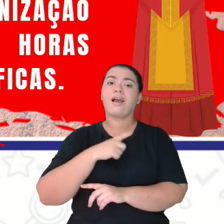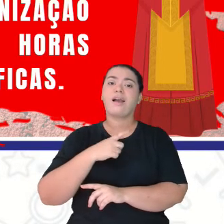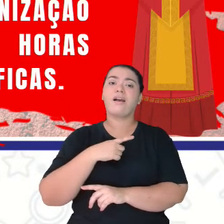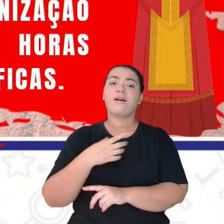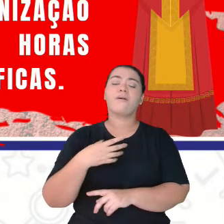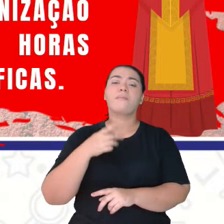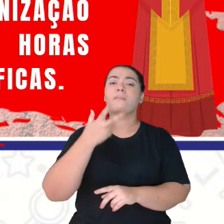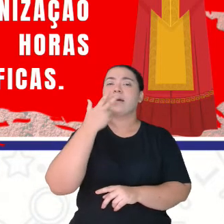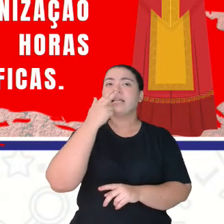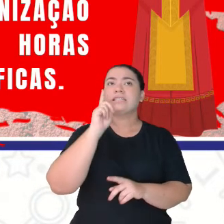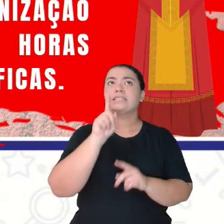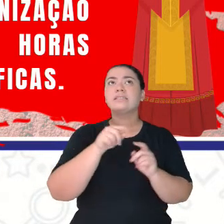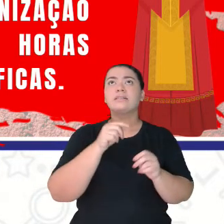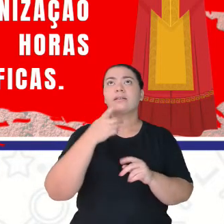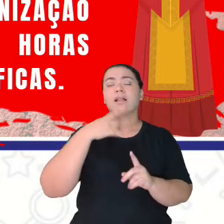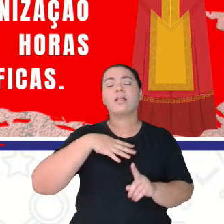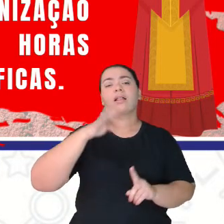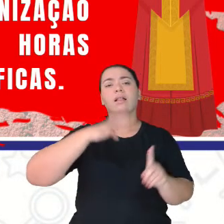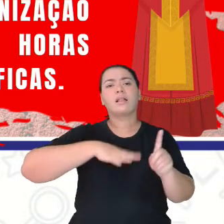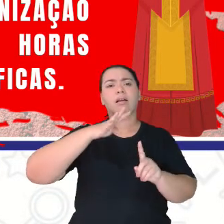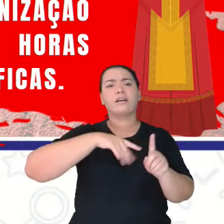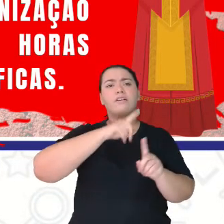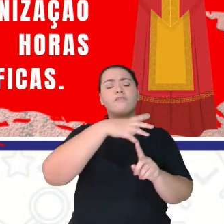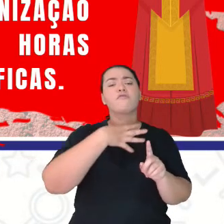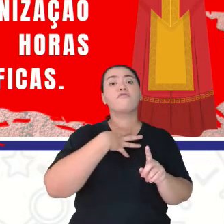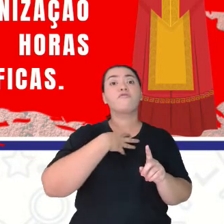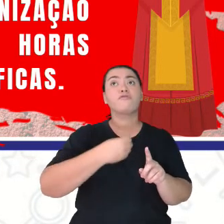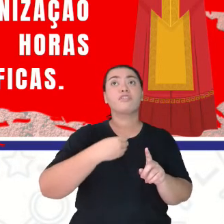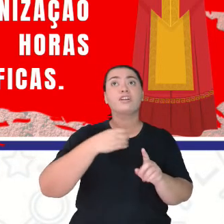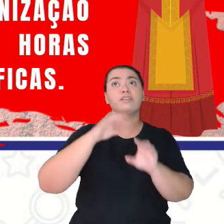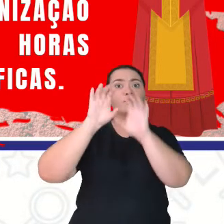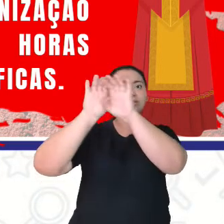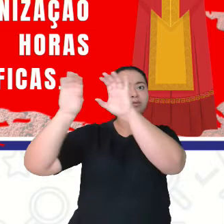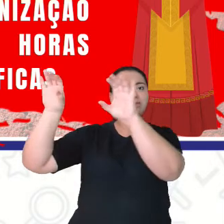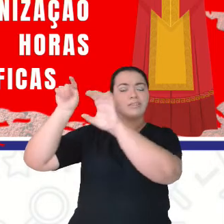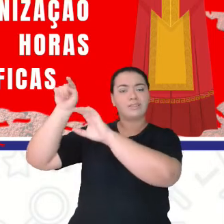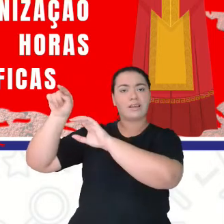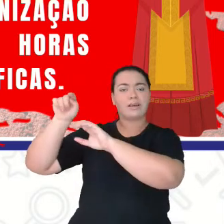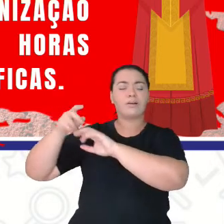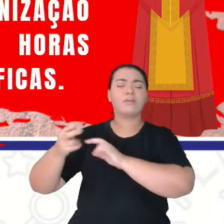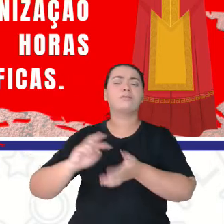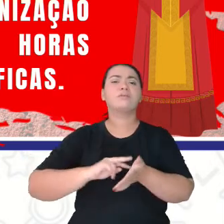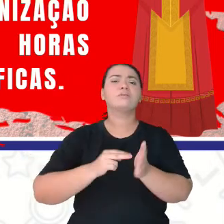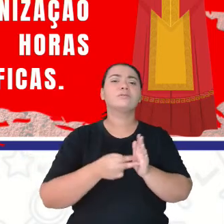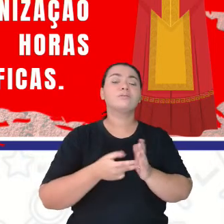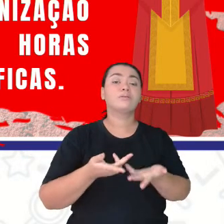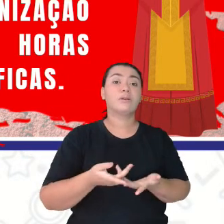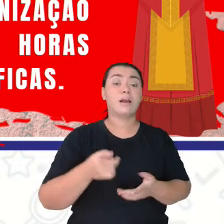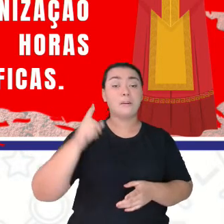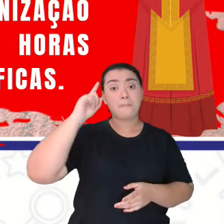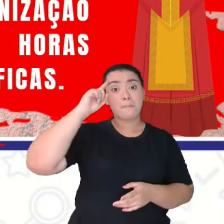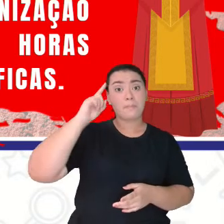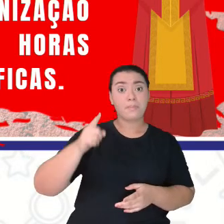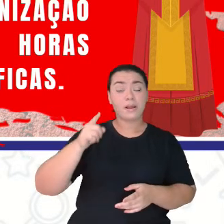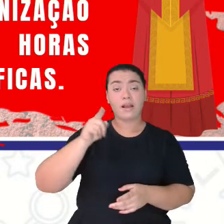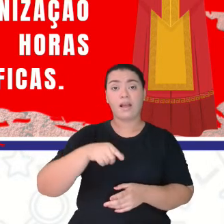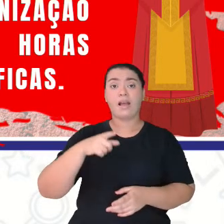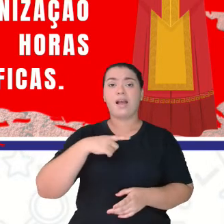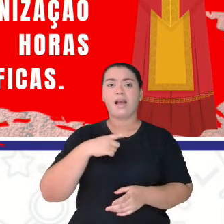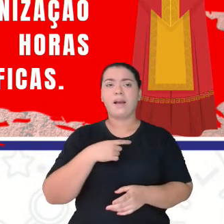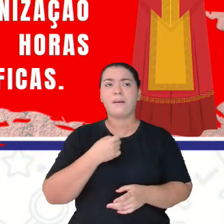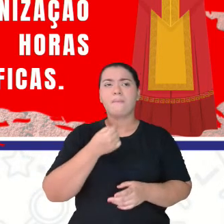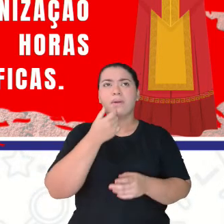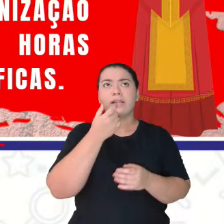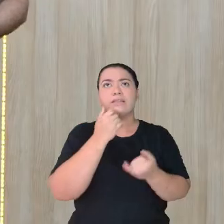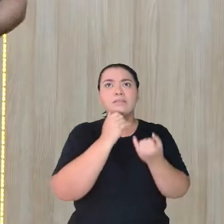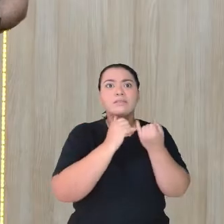do céu, né, como um filho do céu. Os imperadores eram filhos do céu. Nesse sentido, o imperador ele tinha um status quase que